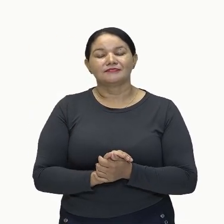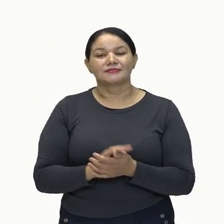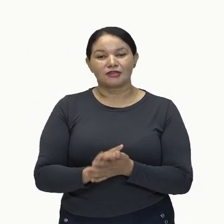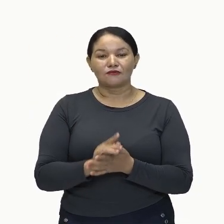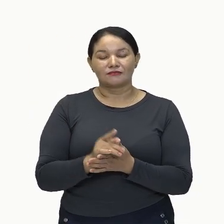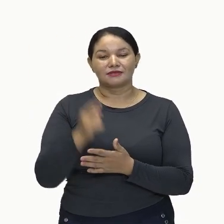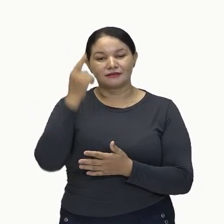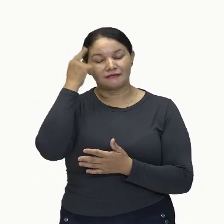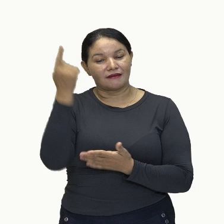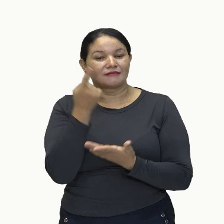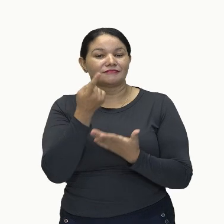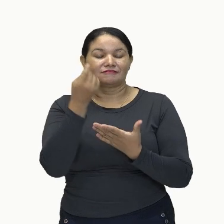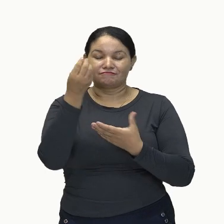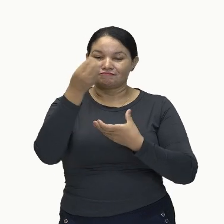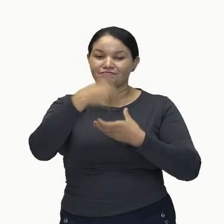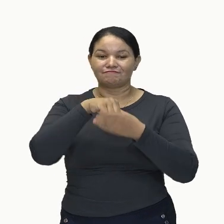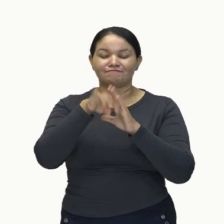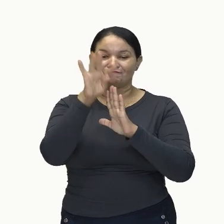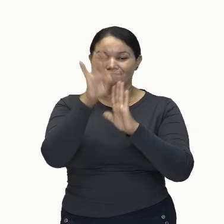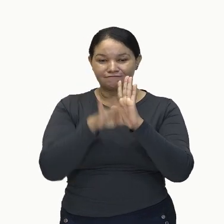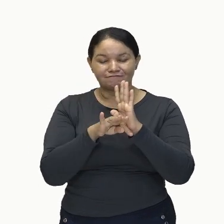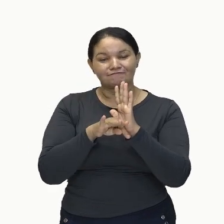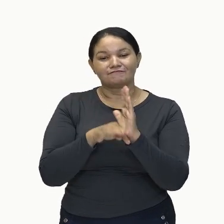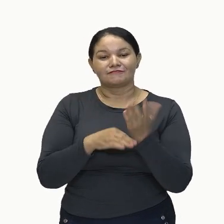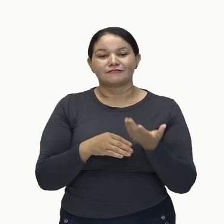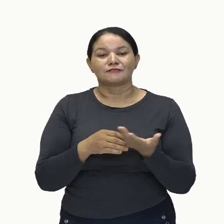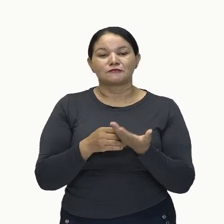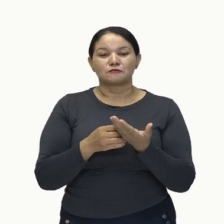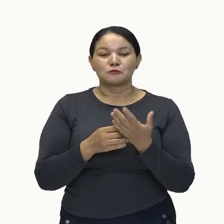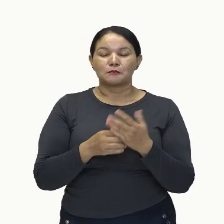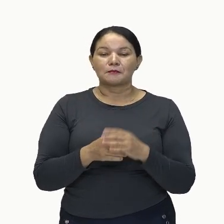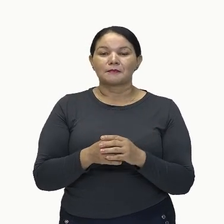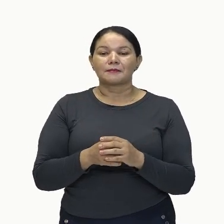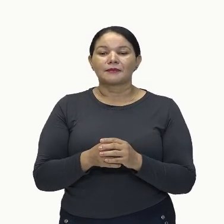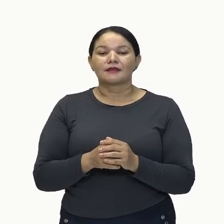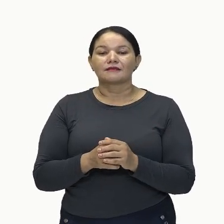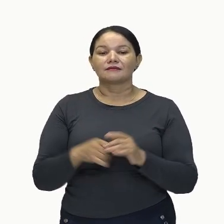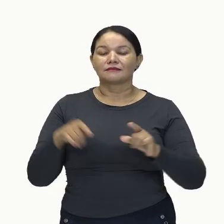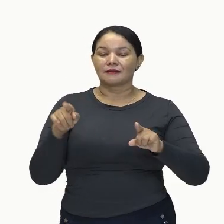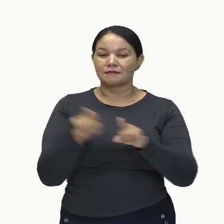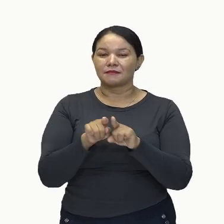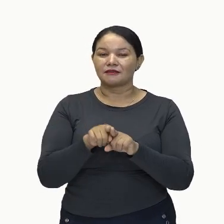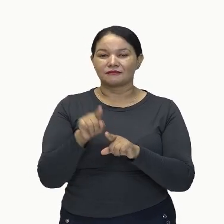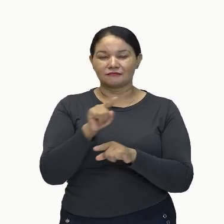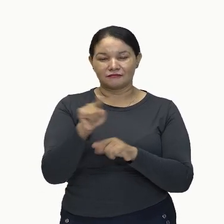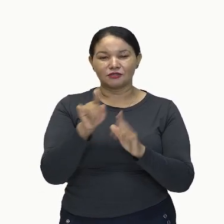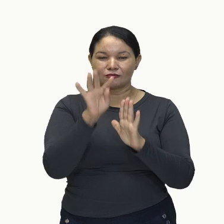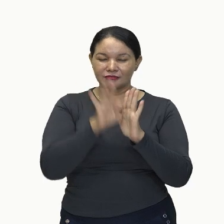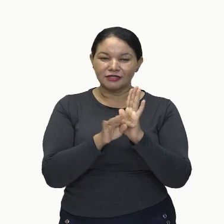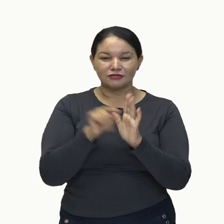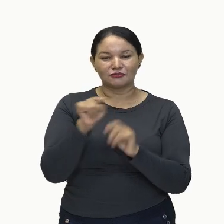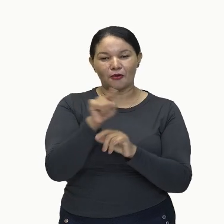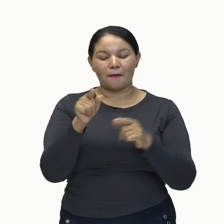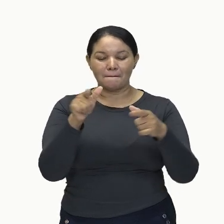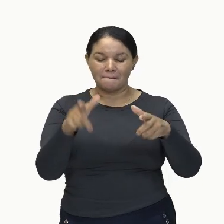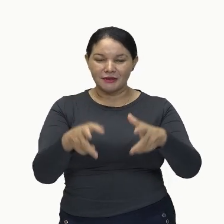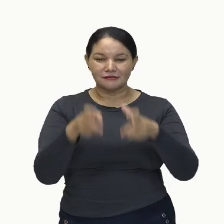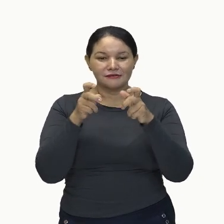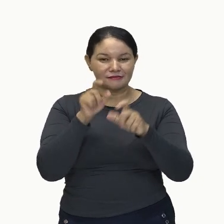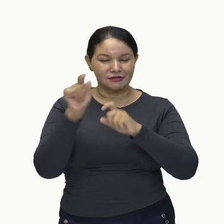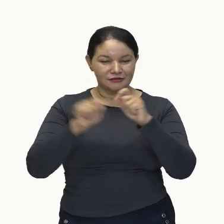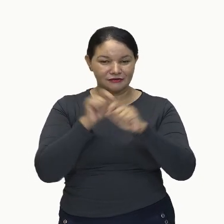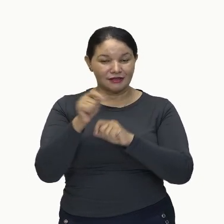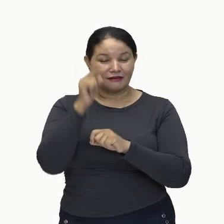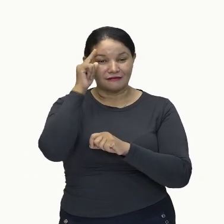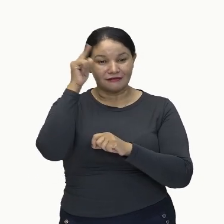surrealismo e trazem a ideia do sonho. Então, quando você perceber no texto de escritores desse período, como